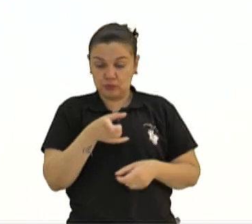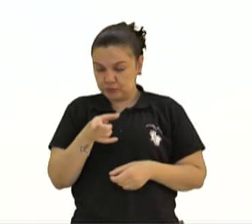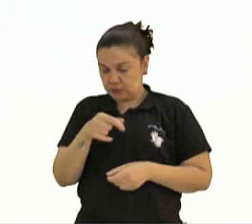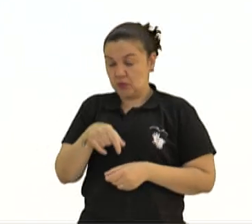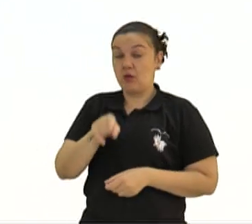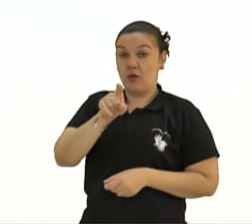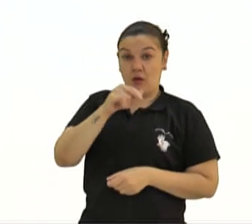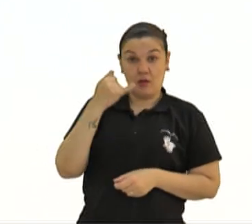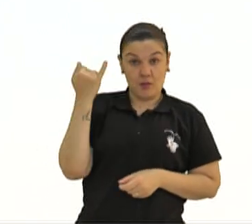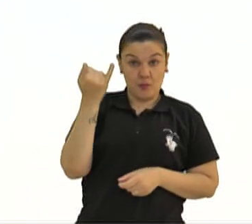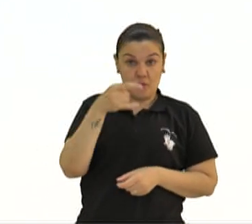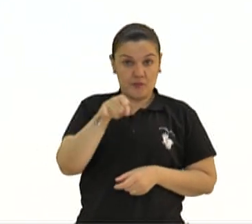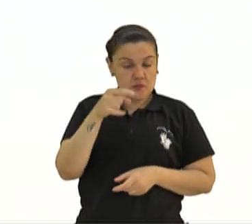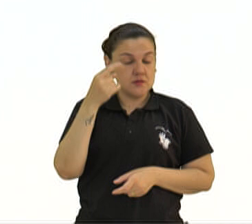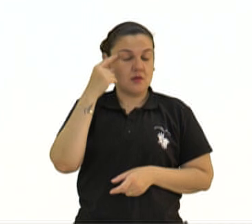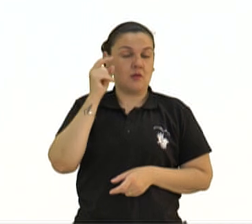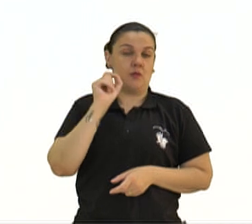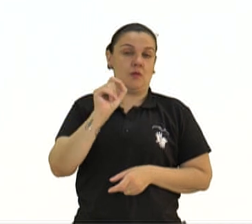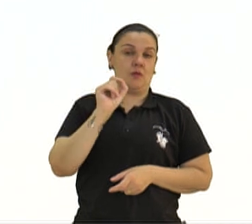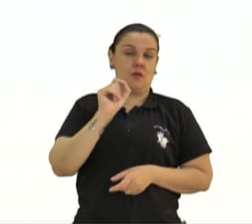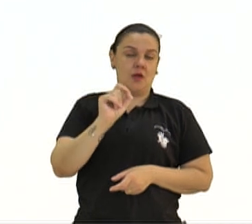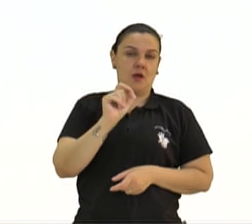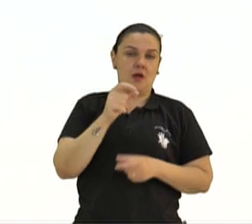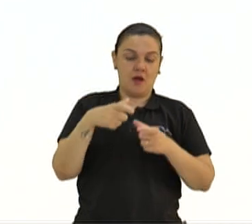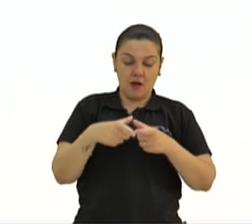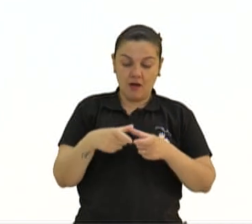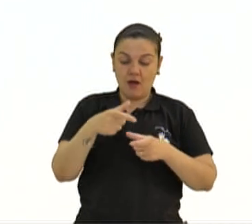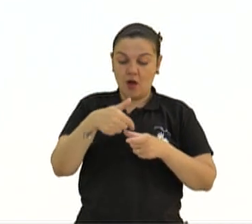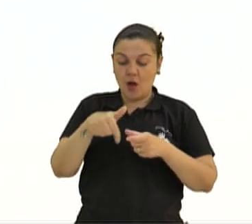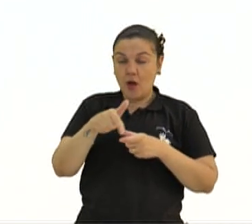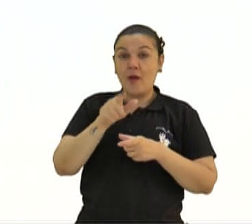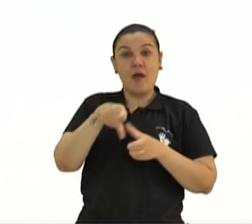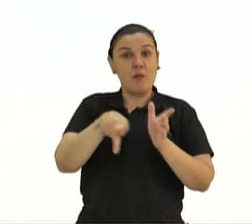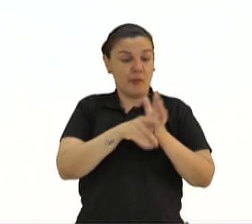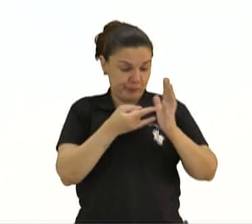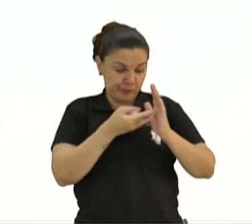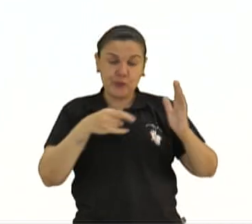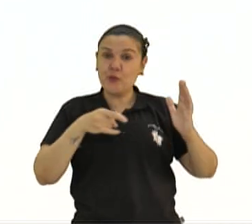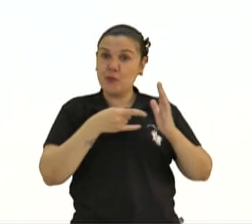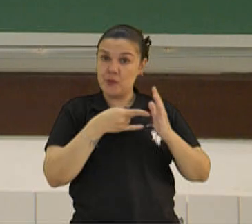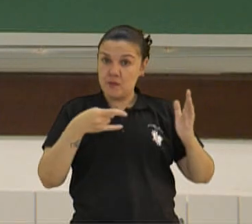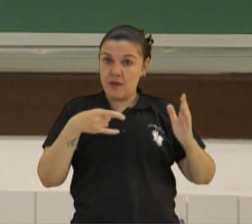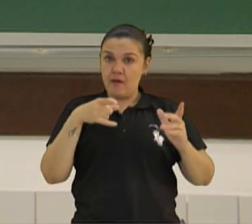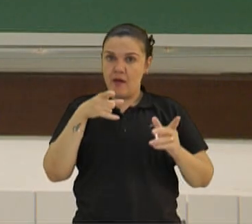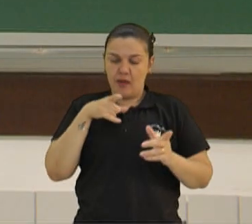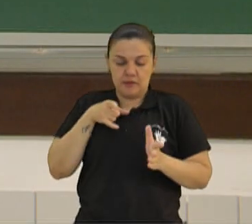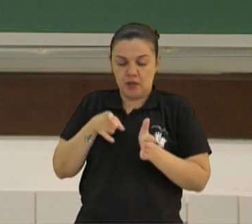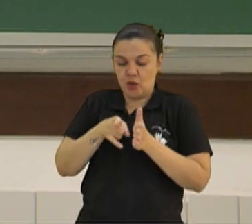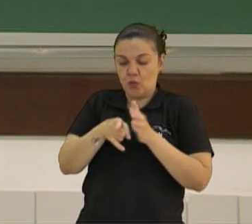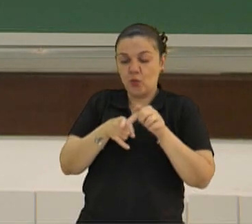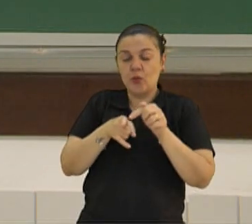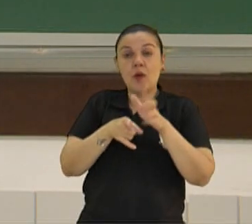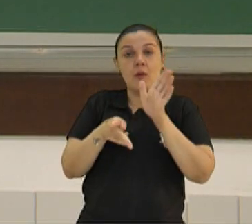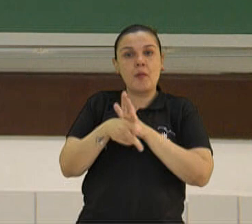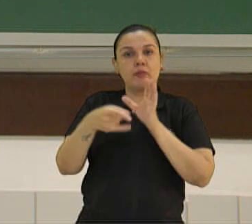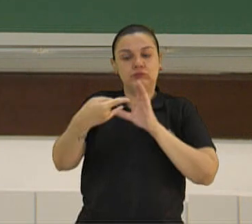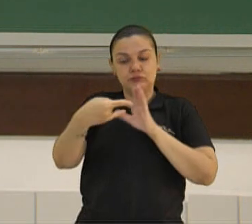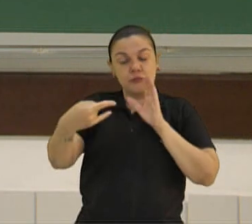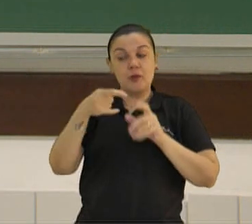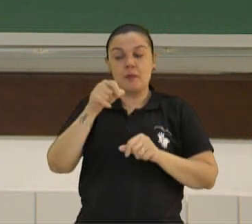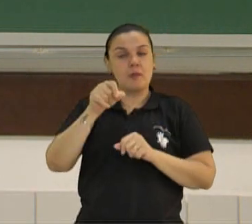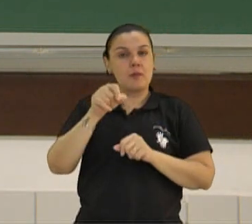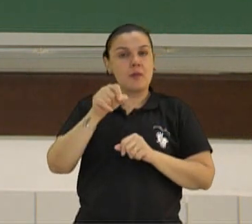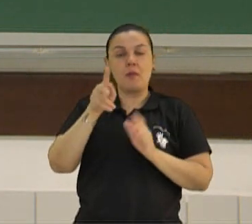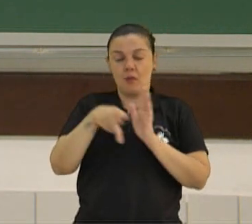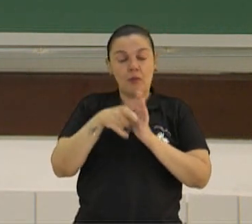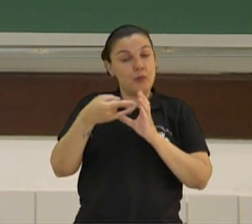Vale lembrar, querido aluno, que uma bússola ela funciona, ela é um ímã, tá? Ela tem agulha imantizada. Então você pode imaginar a